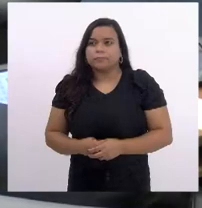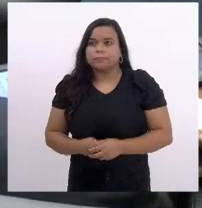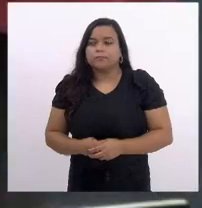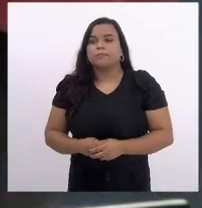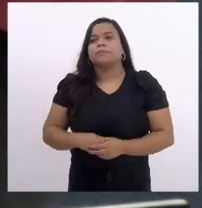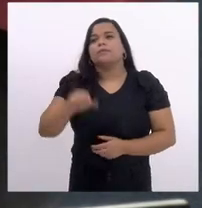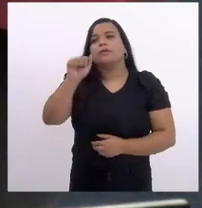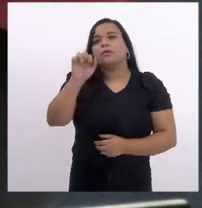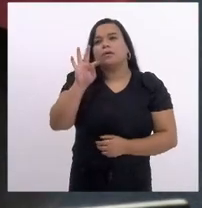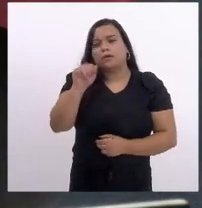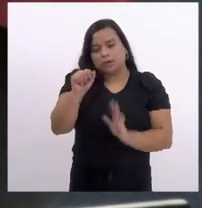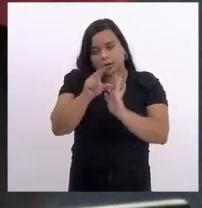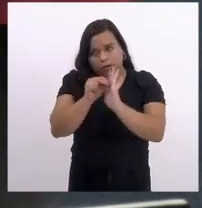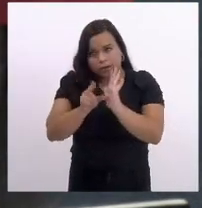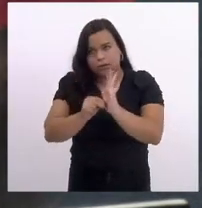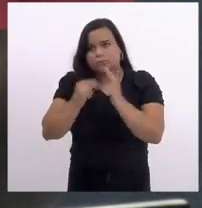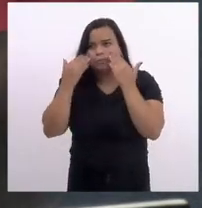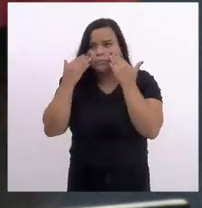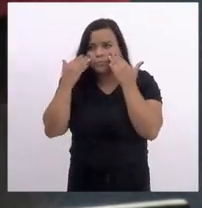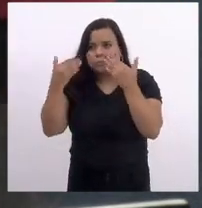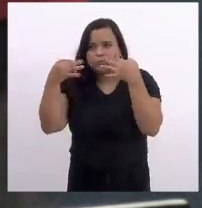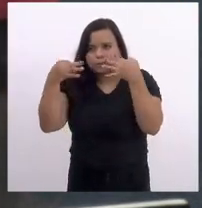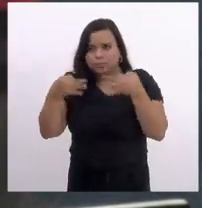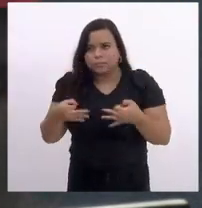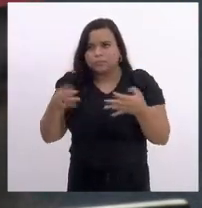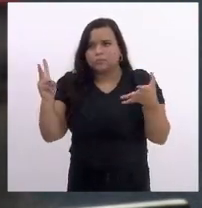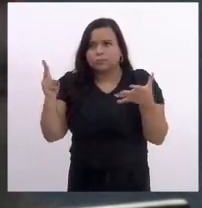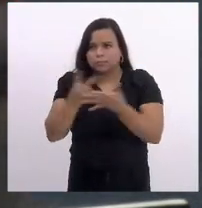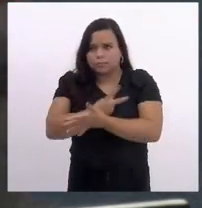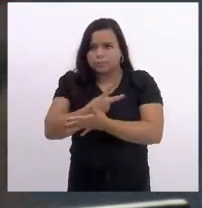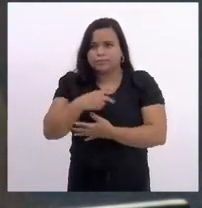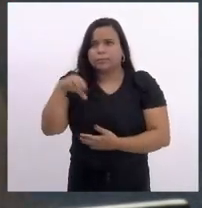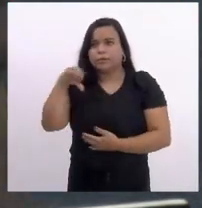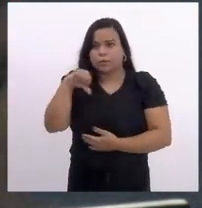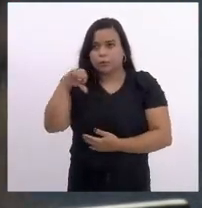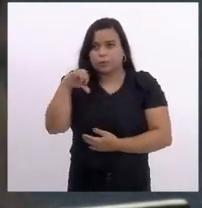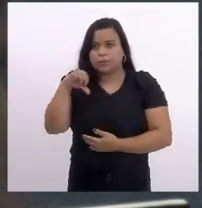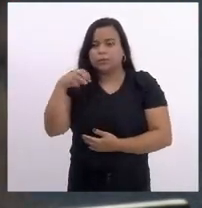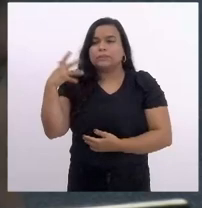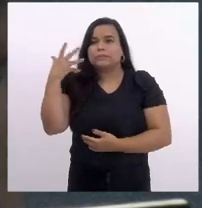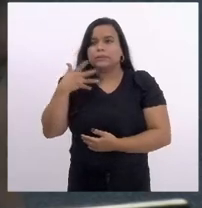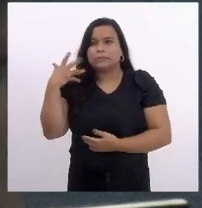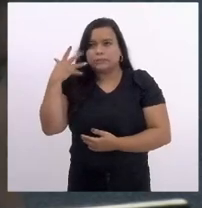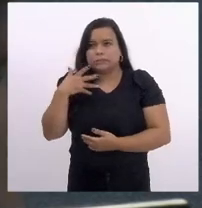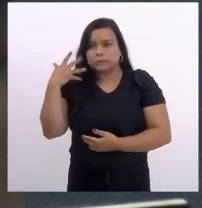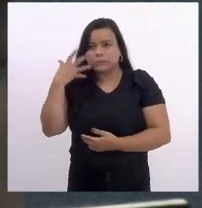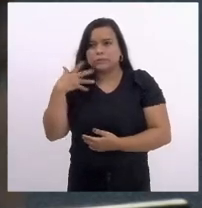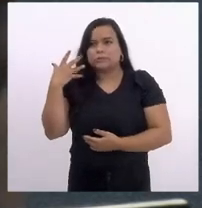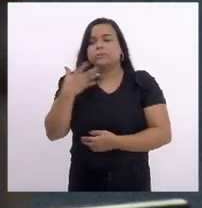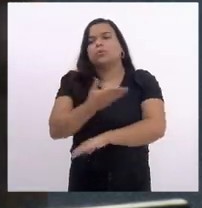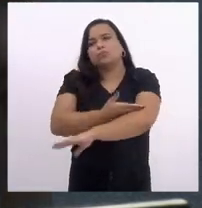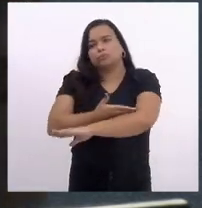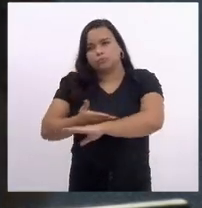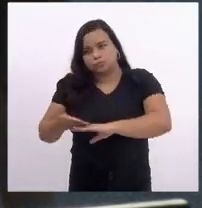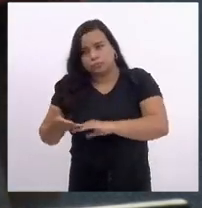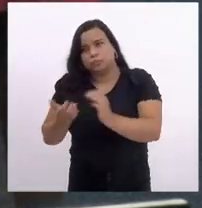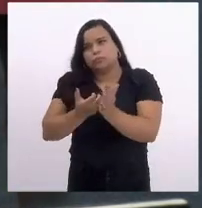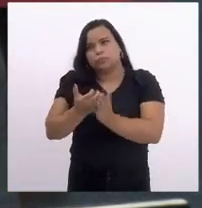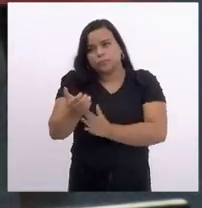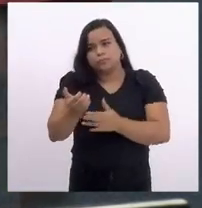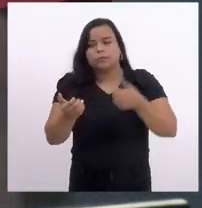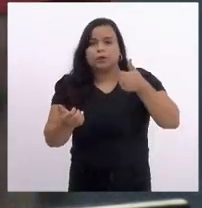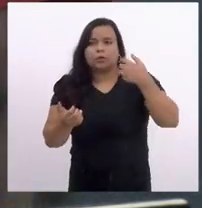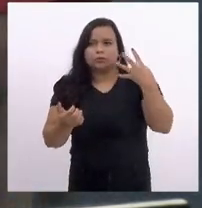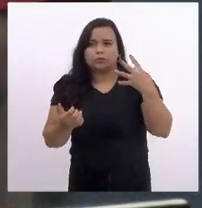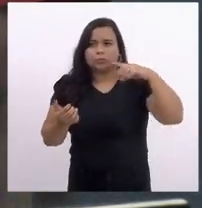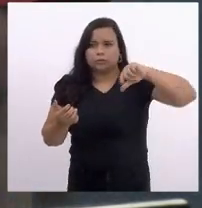A ata reflete com exatidão o ocorrido na 9ª sessão ordinária, que iniciada às 14 horas, encerrou-se às